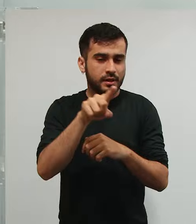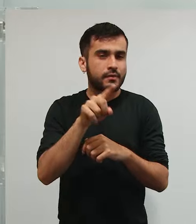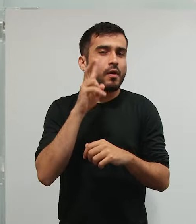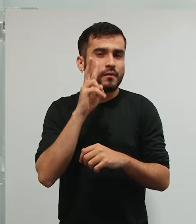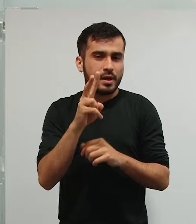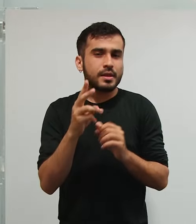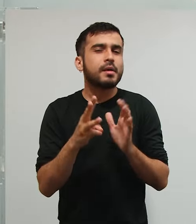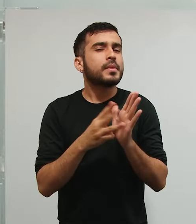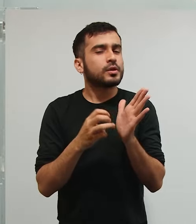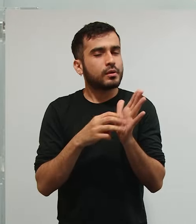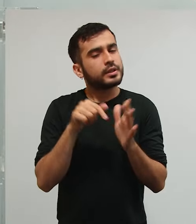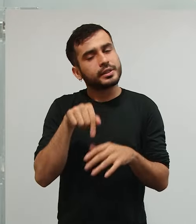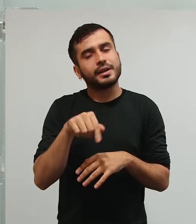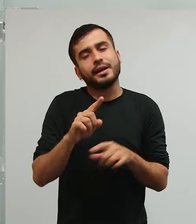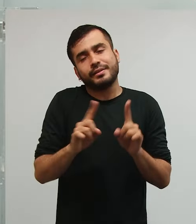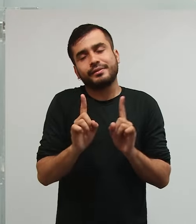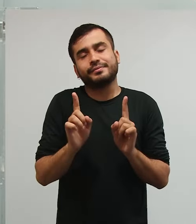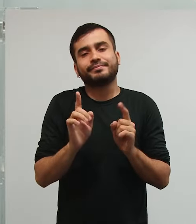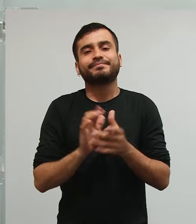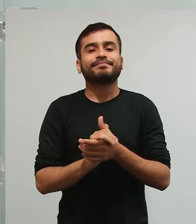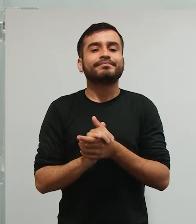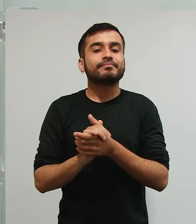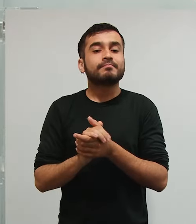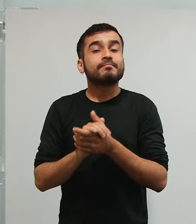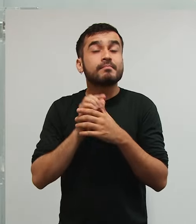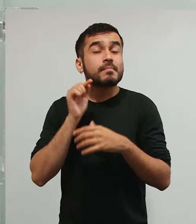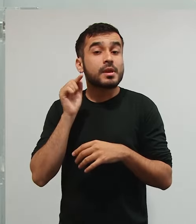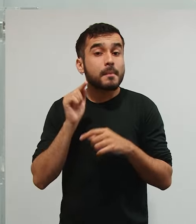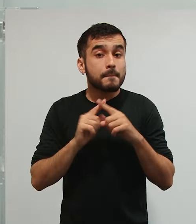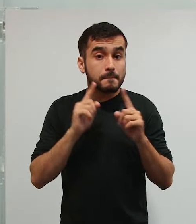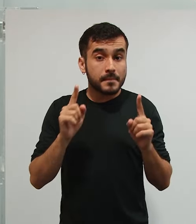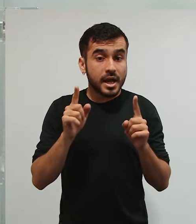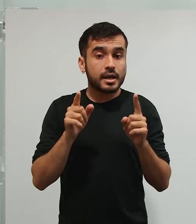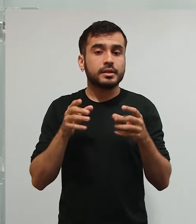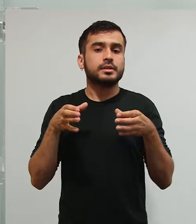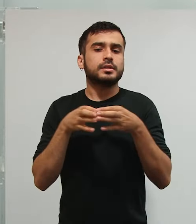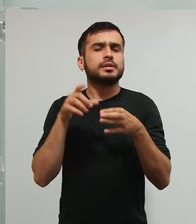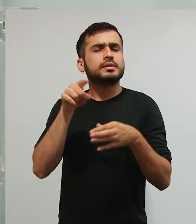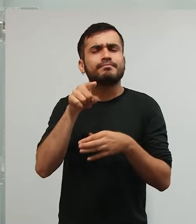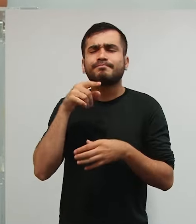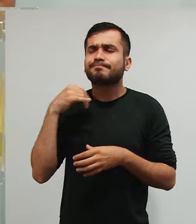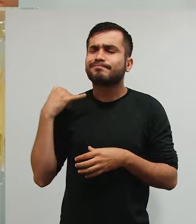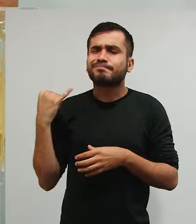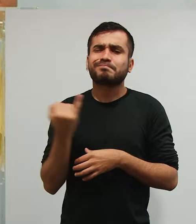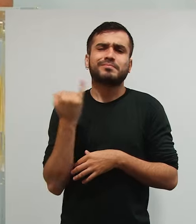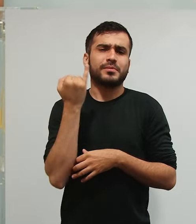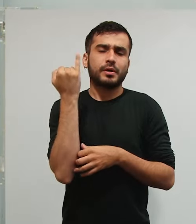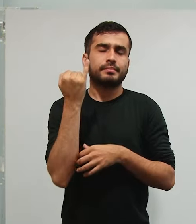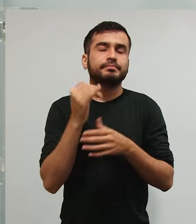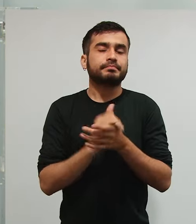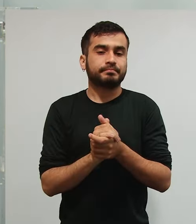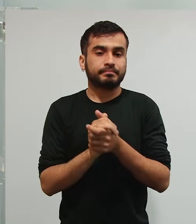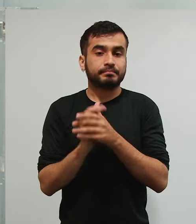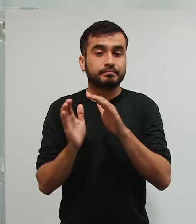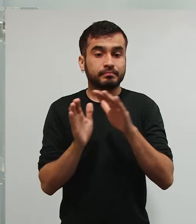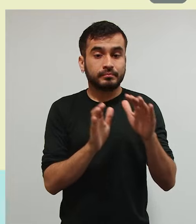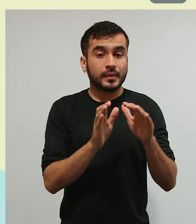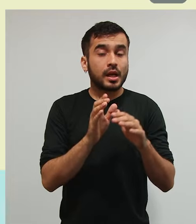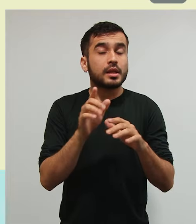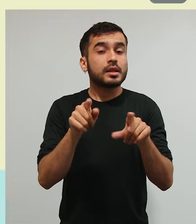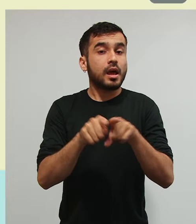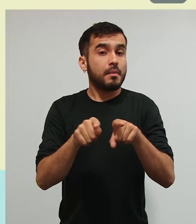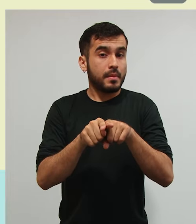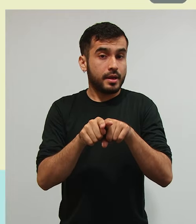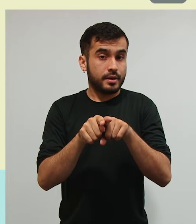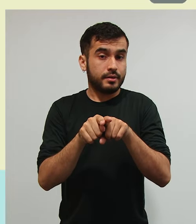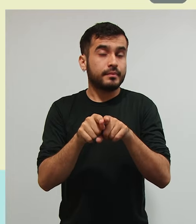de citação, certo? Citação vocês vão ver metodologia, não é? Claro, né? E aí, essa sessão, então, é muito importante